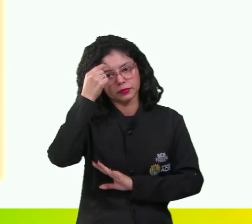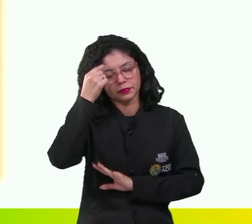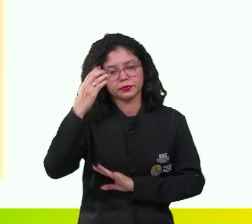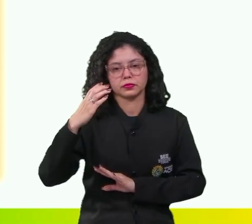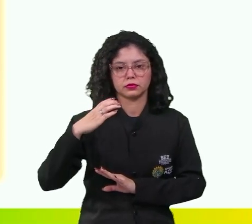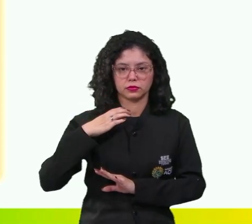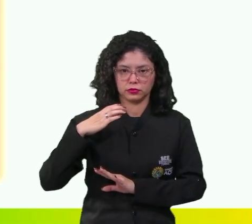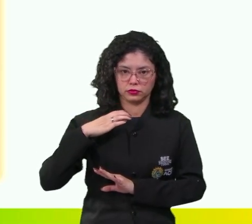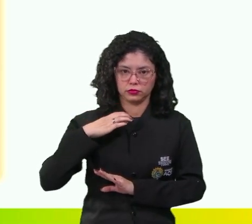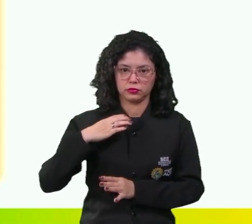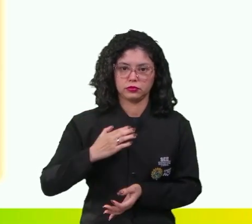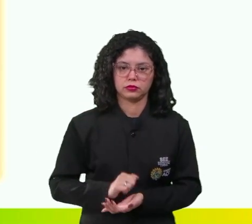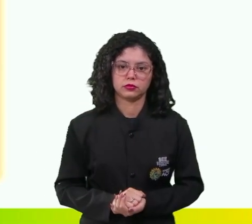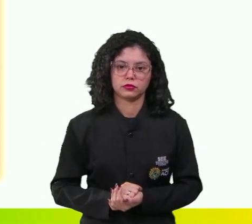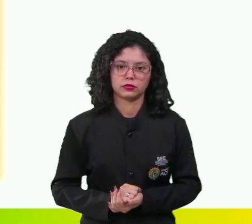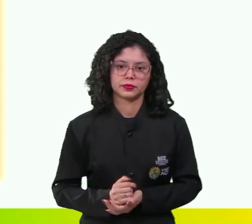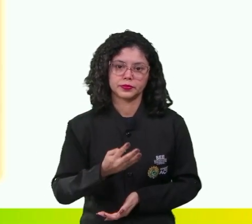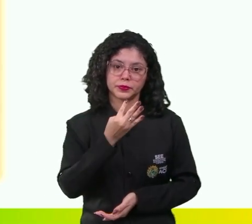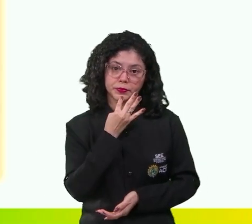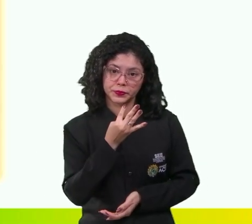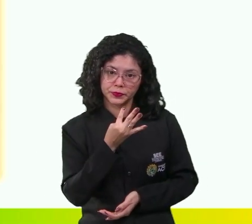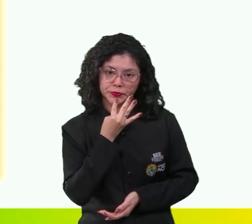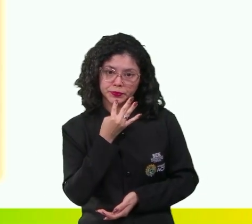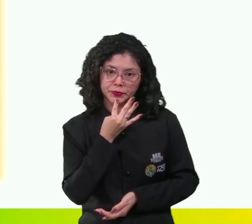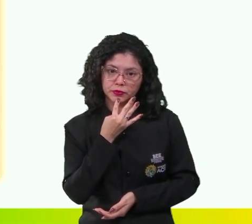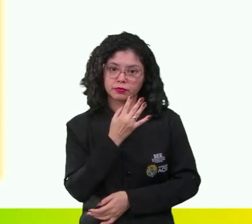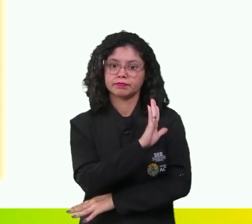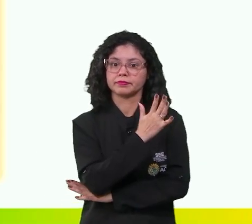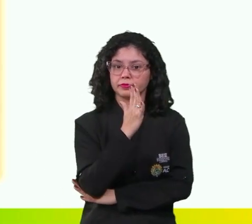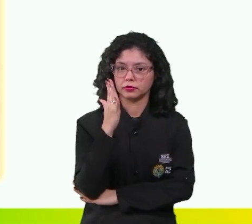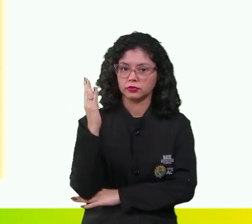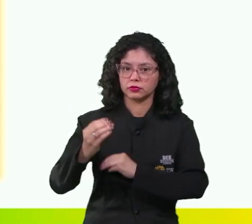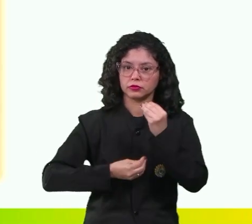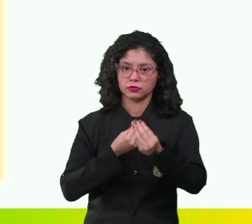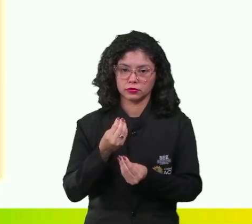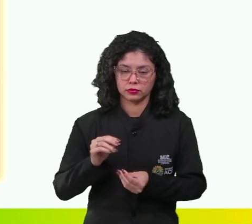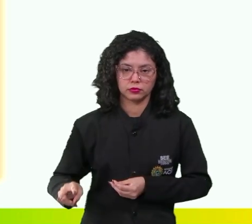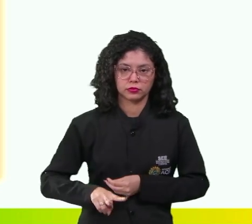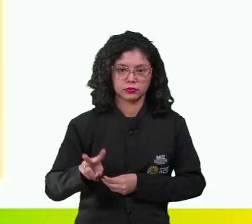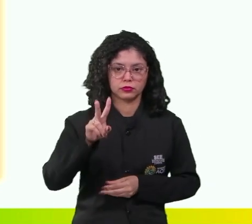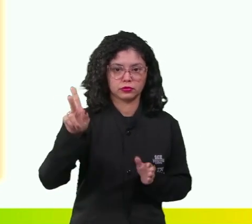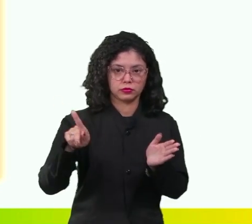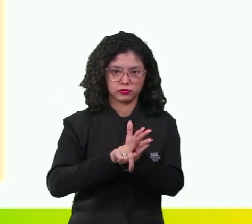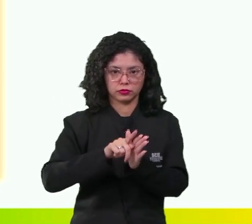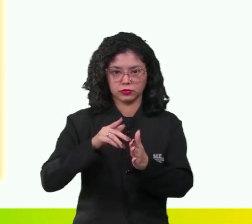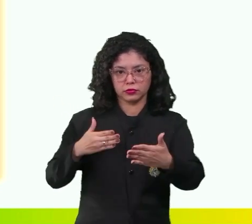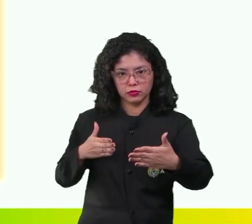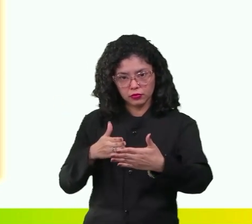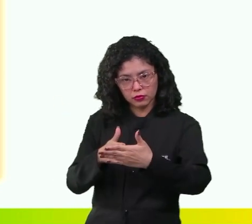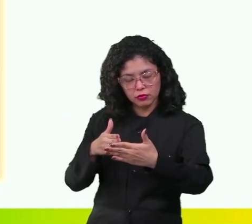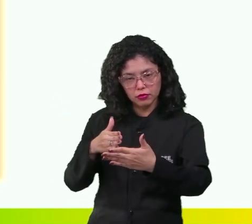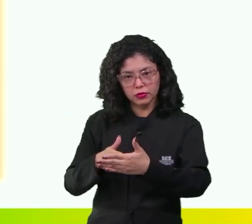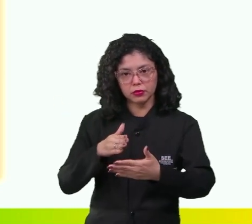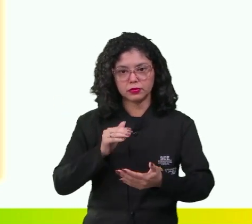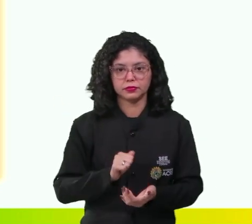uma racionalidade ética, que conheça a natureza como um valor em si,